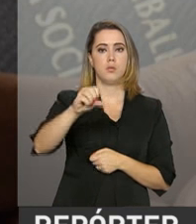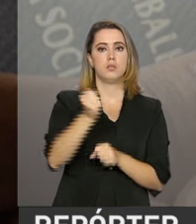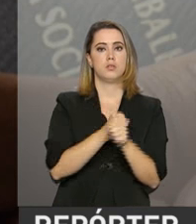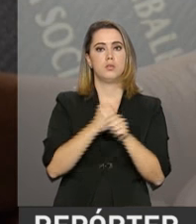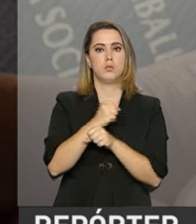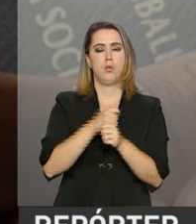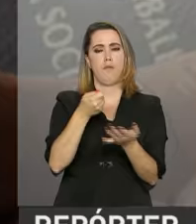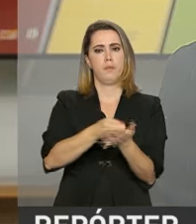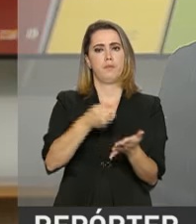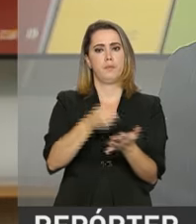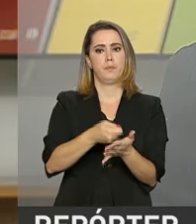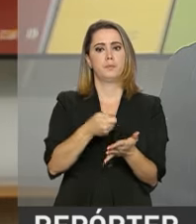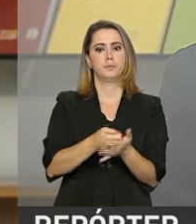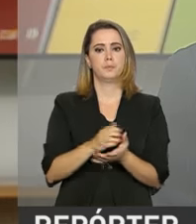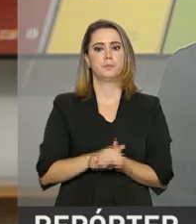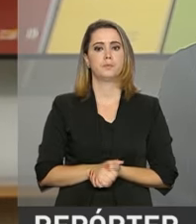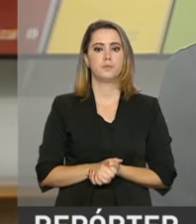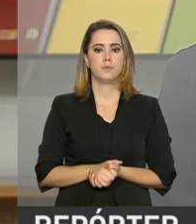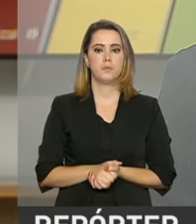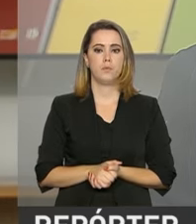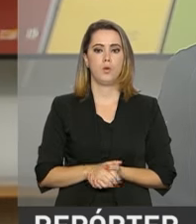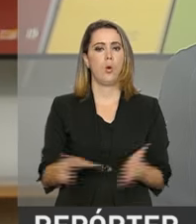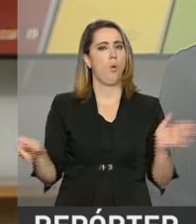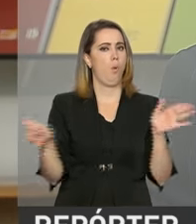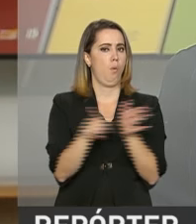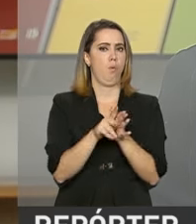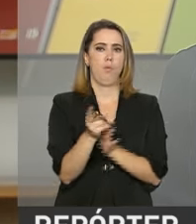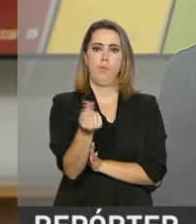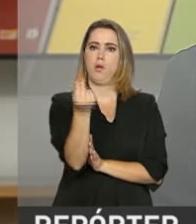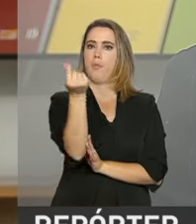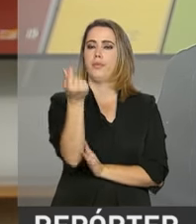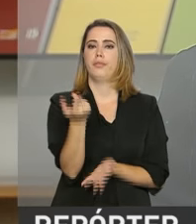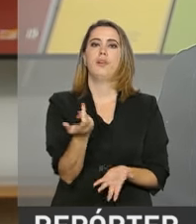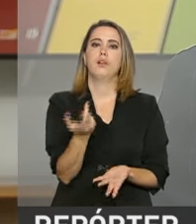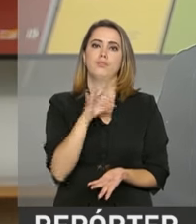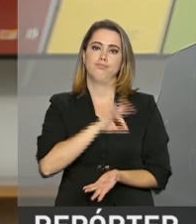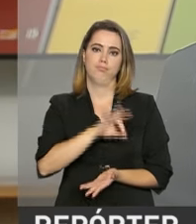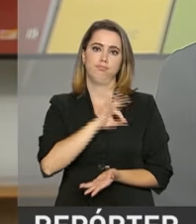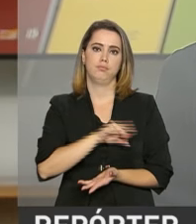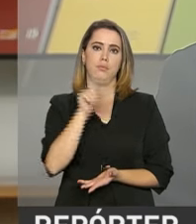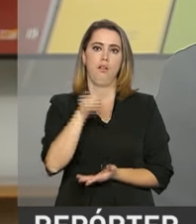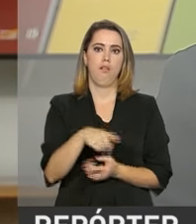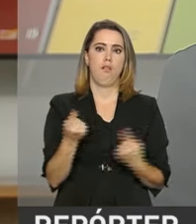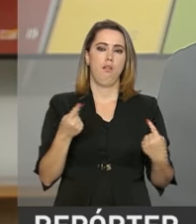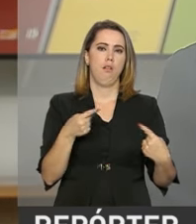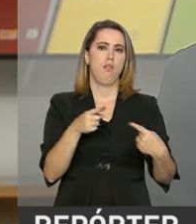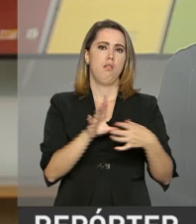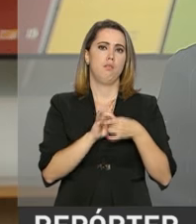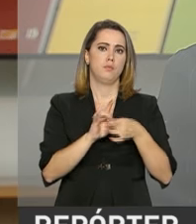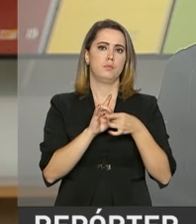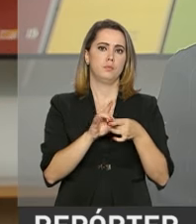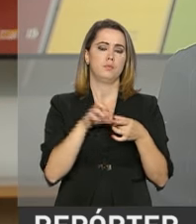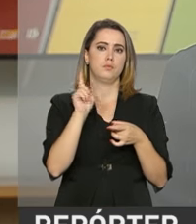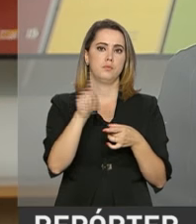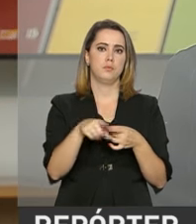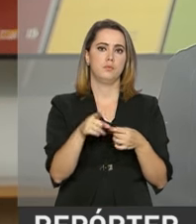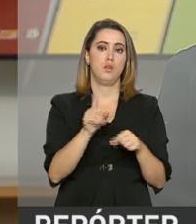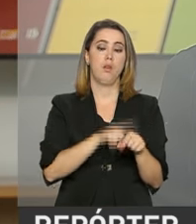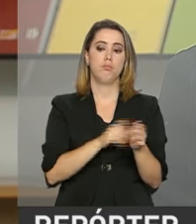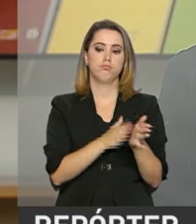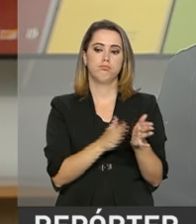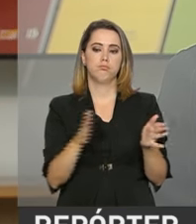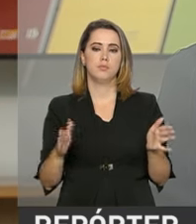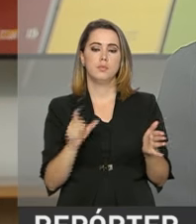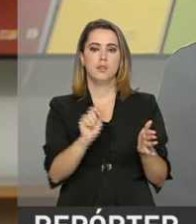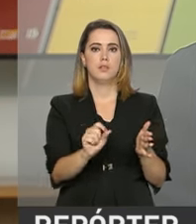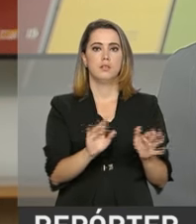de contribuição. O próprio valor do benefício passou a ser vinculado ao tempo de